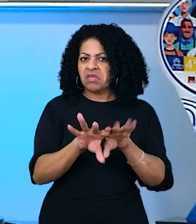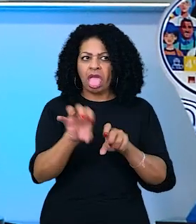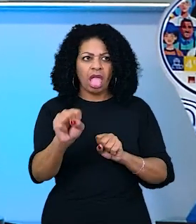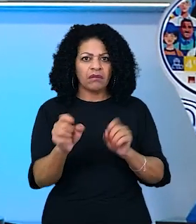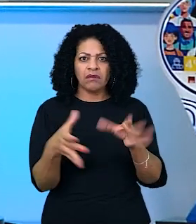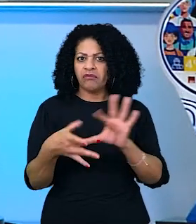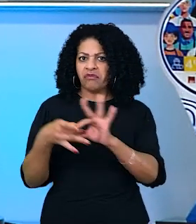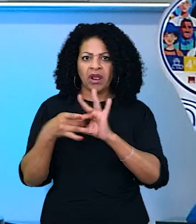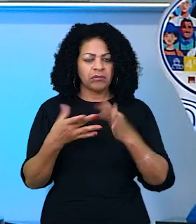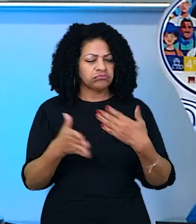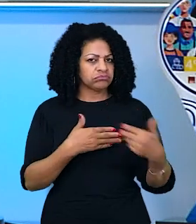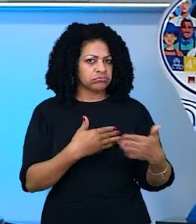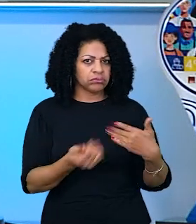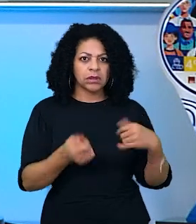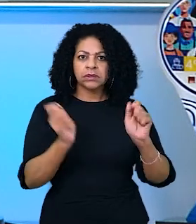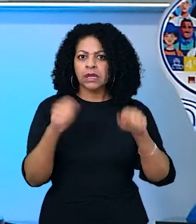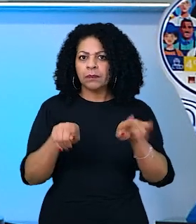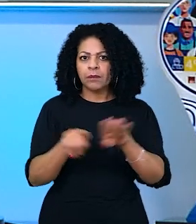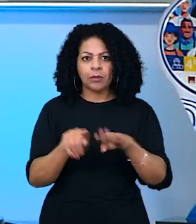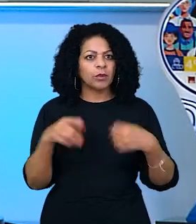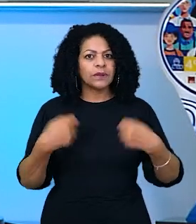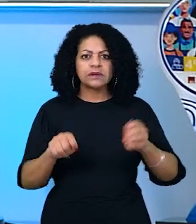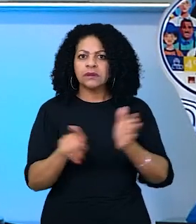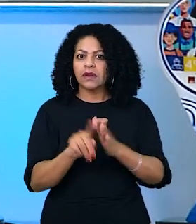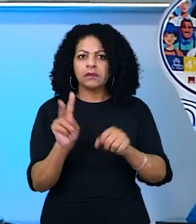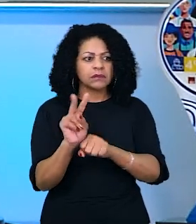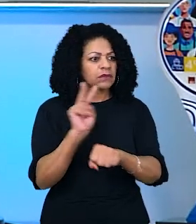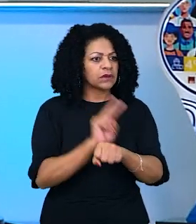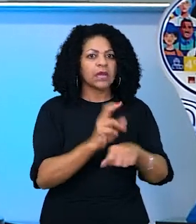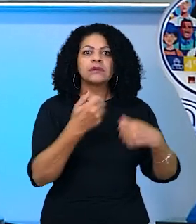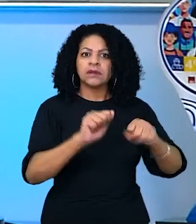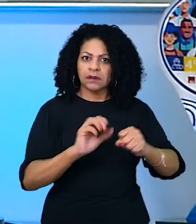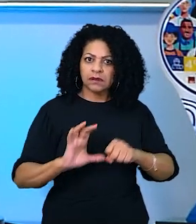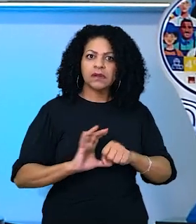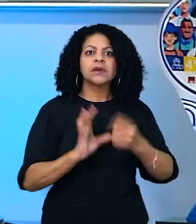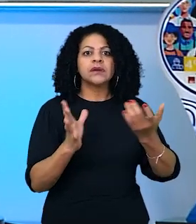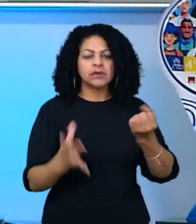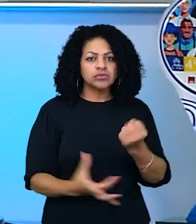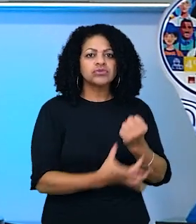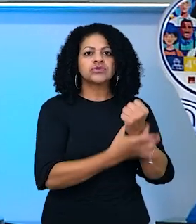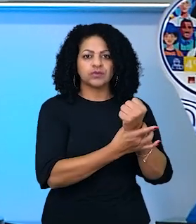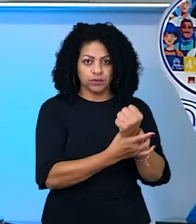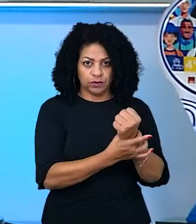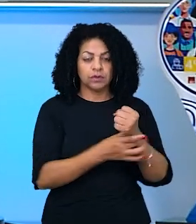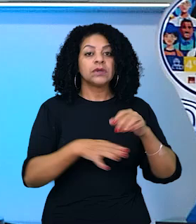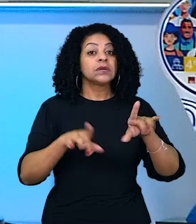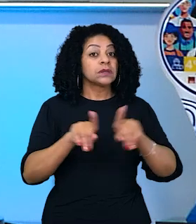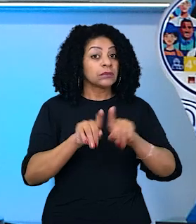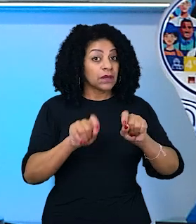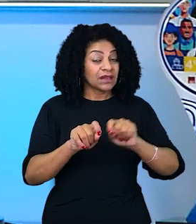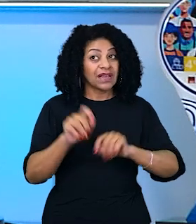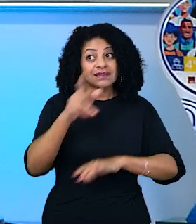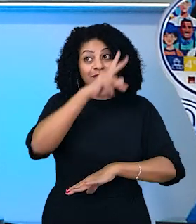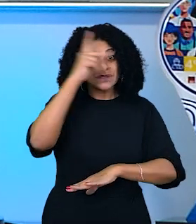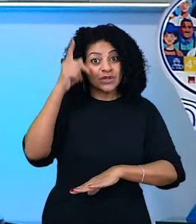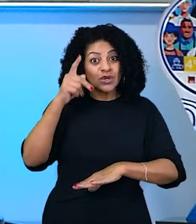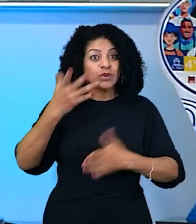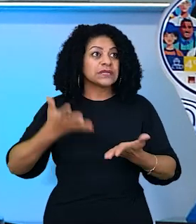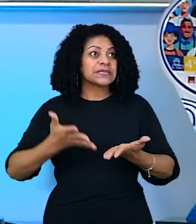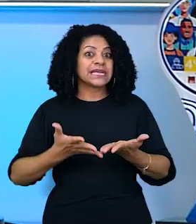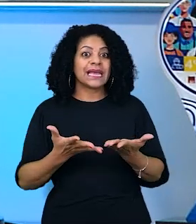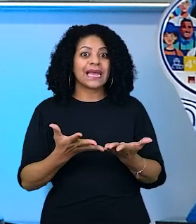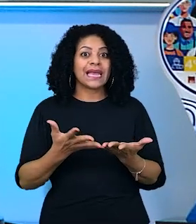não, existe um meio ambiente de trabalho a ser protegido. Então, o caso, por exemplo, que é o caso mais falado, que é o caso dos entregadores